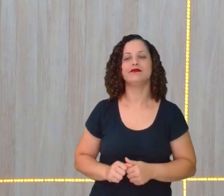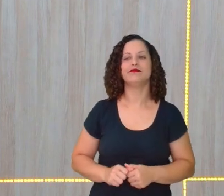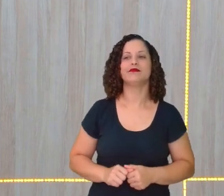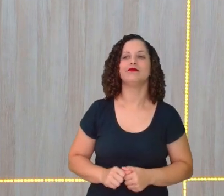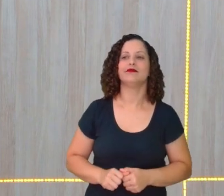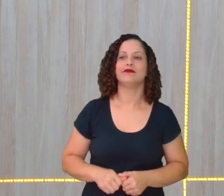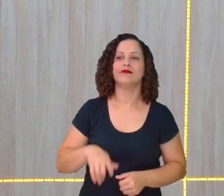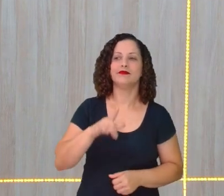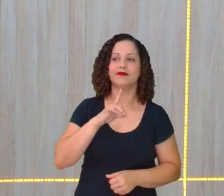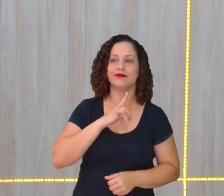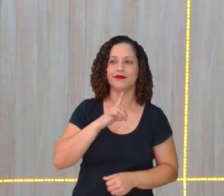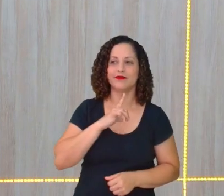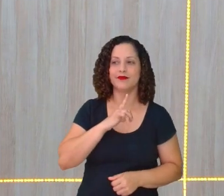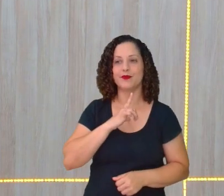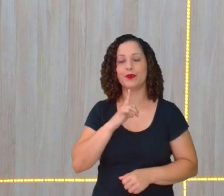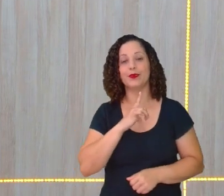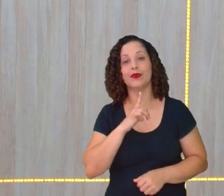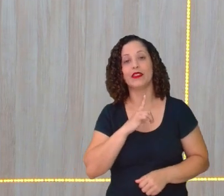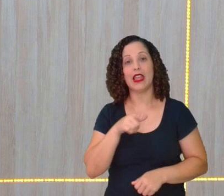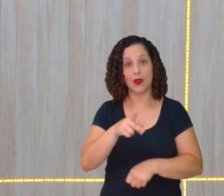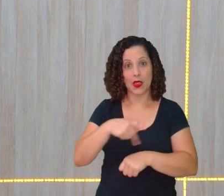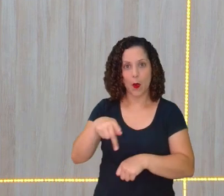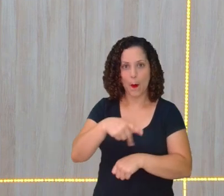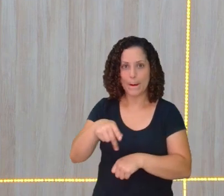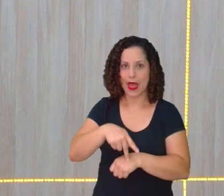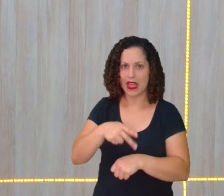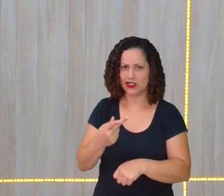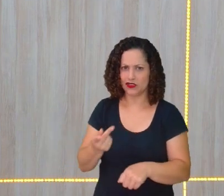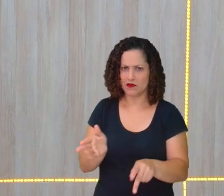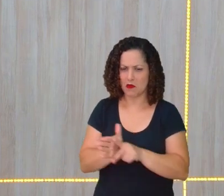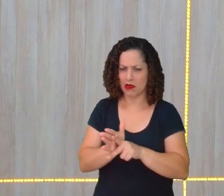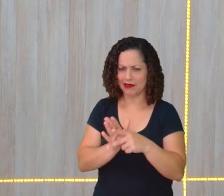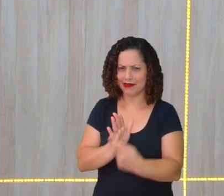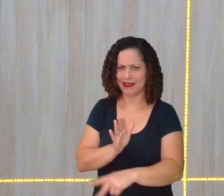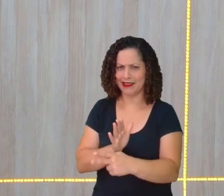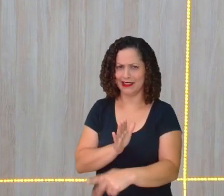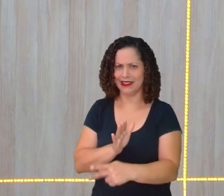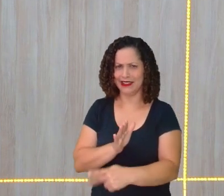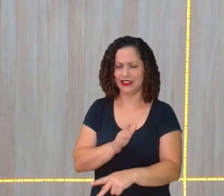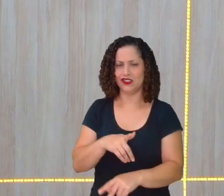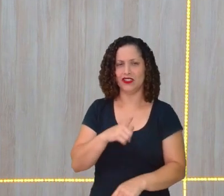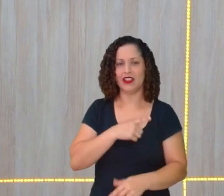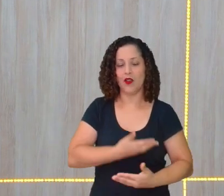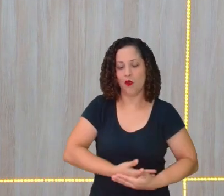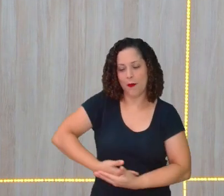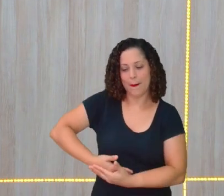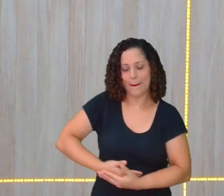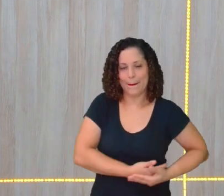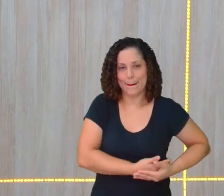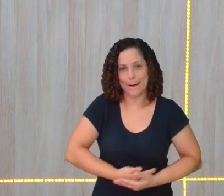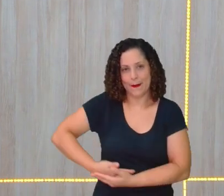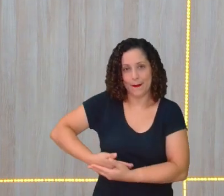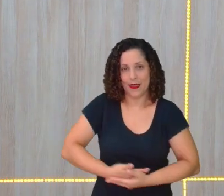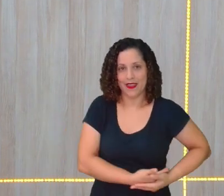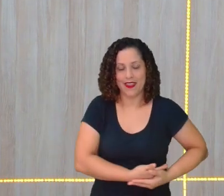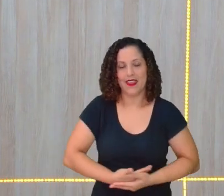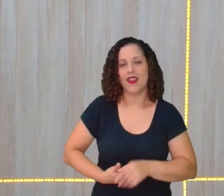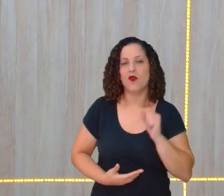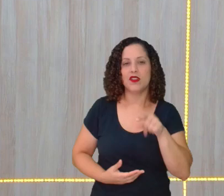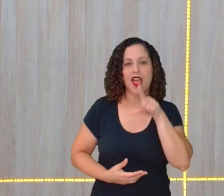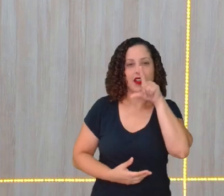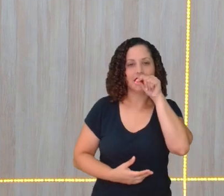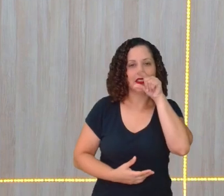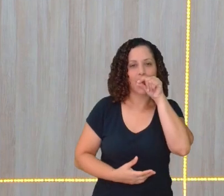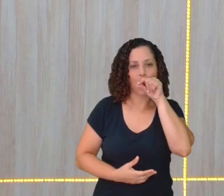Wholand, que é o país deles, né? Os bebês são entregues pelas cegonhas, tá